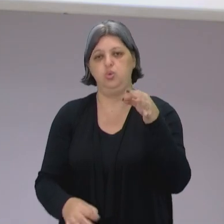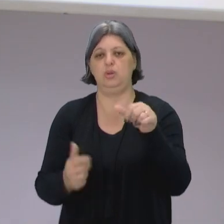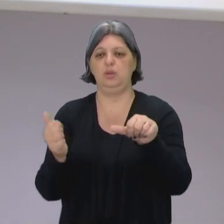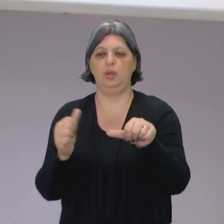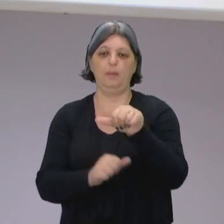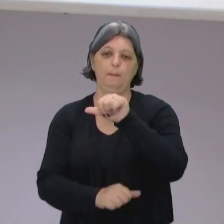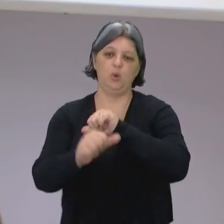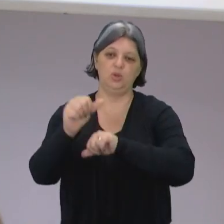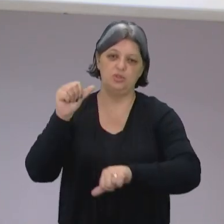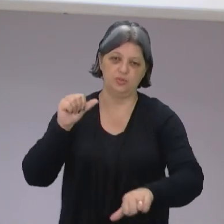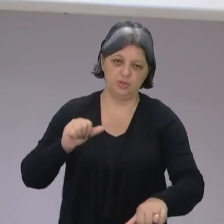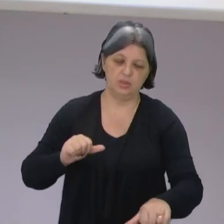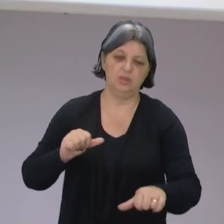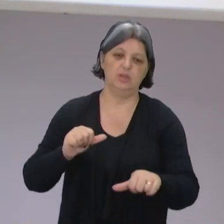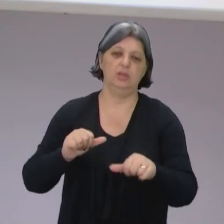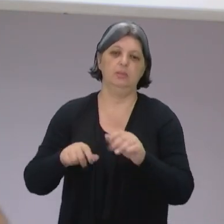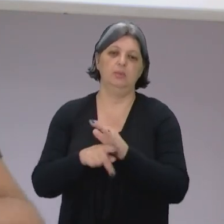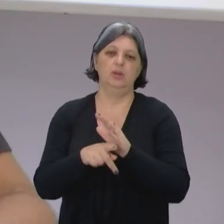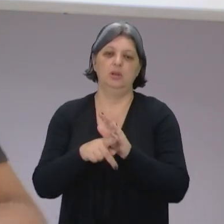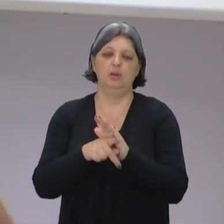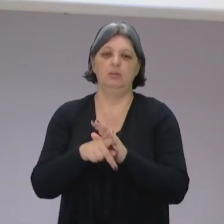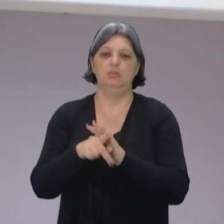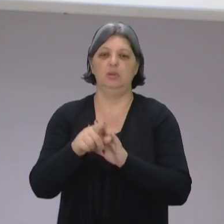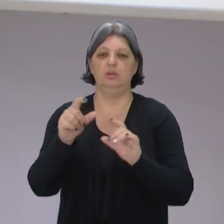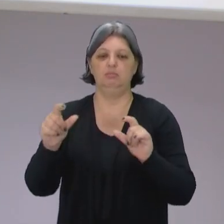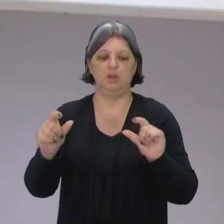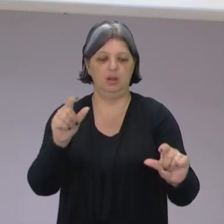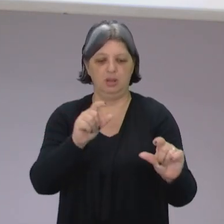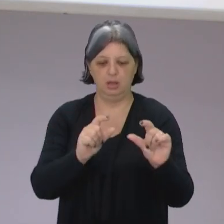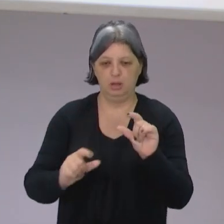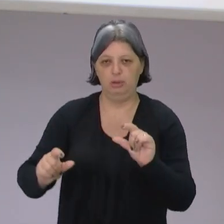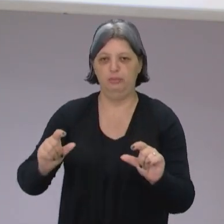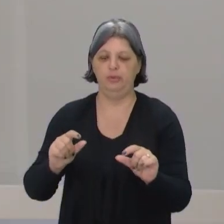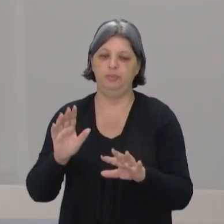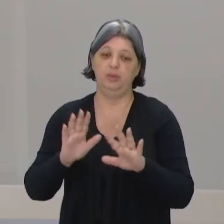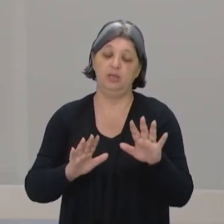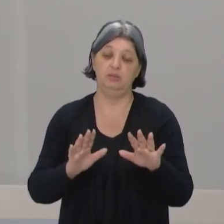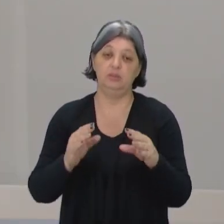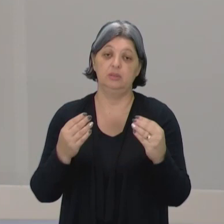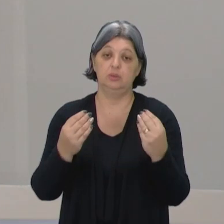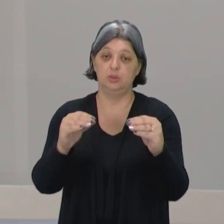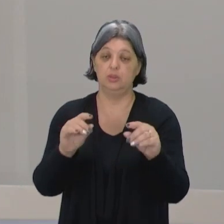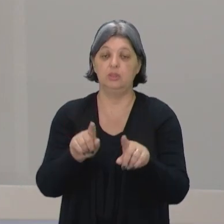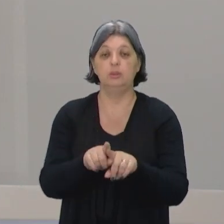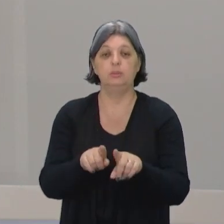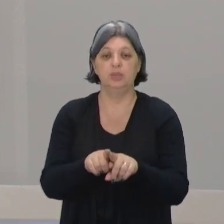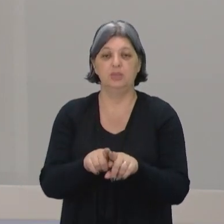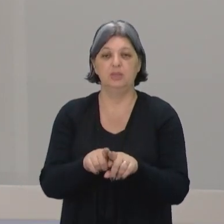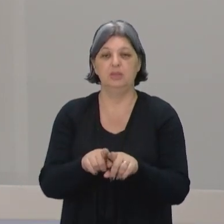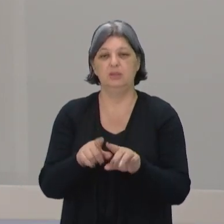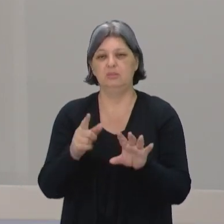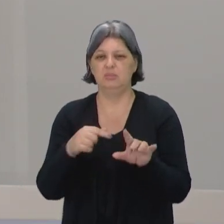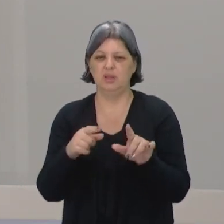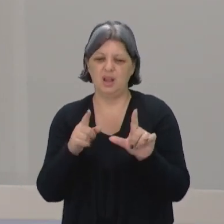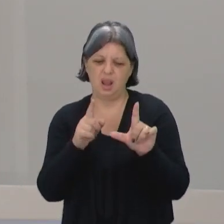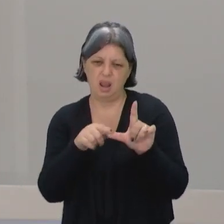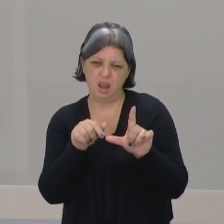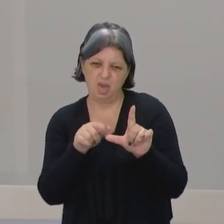modifica os caracteres, né? Que é tudo para chamar atenção. Às vezes coloca até ali uma letrinha, né? Um